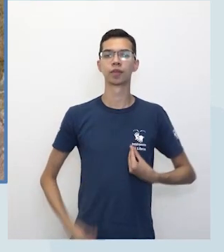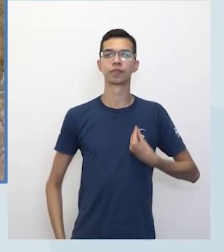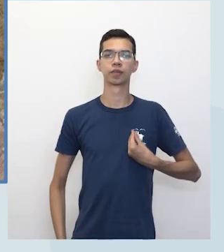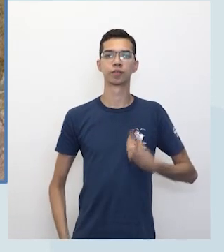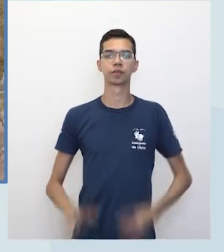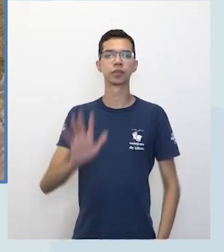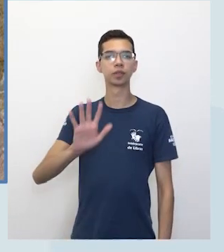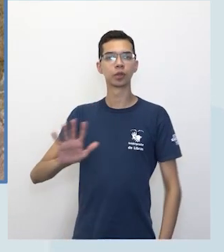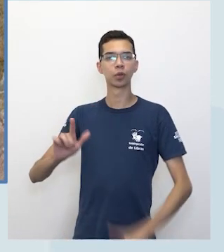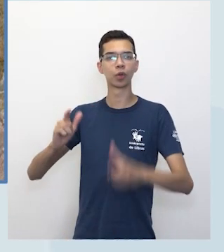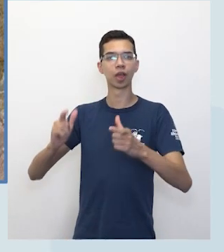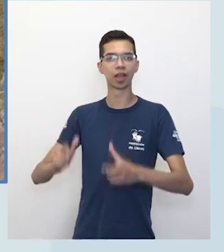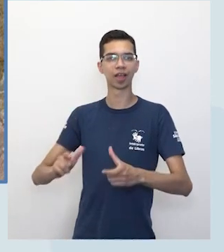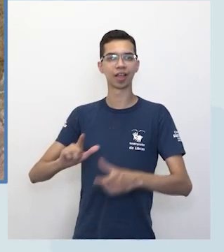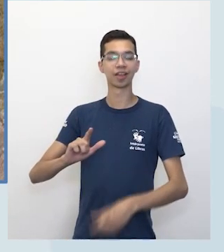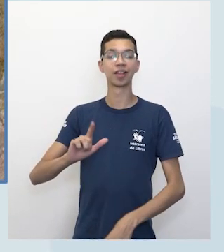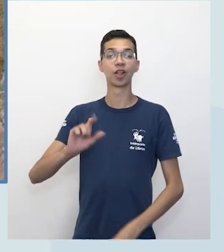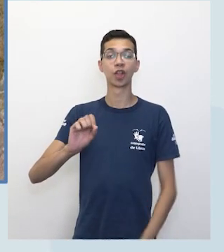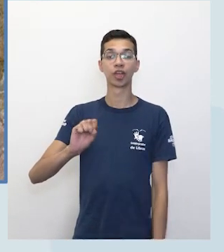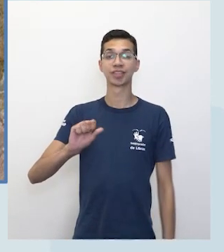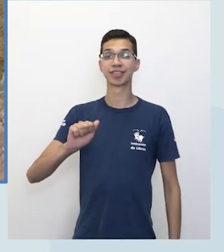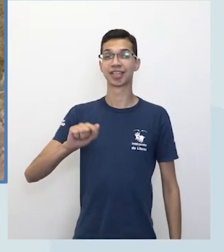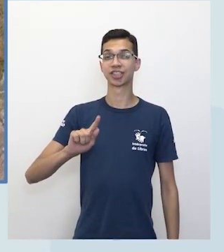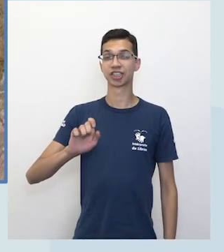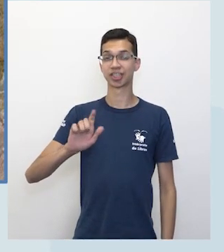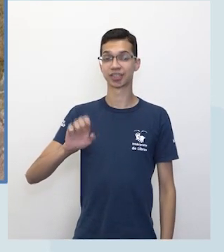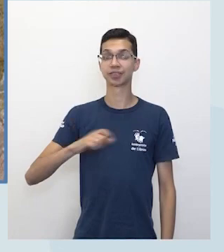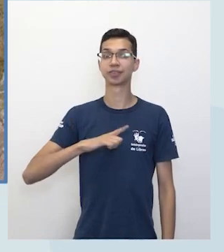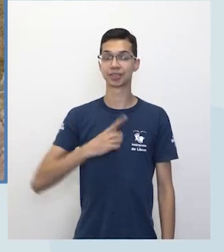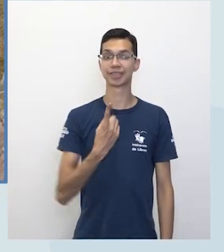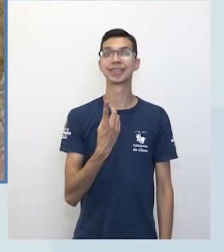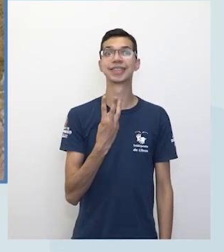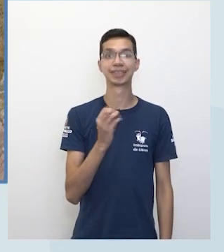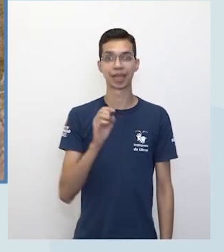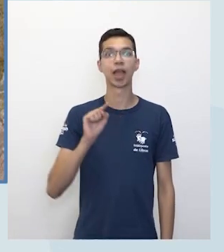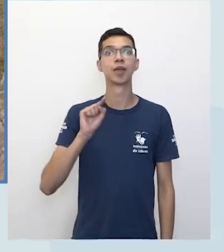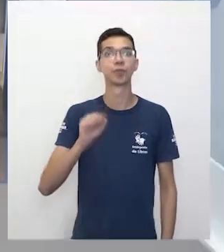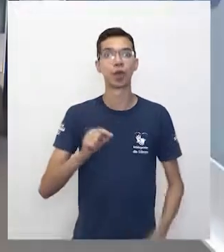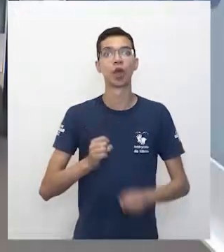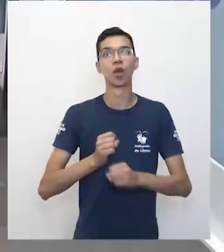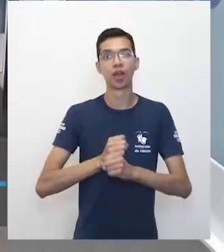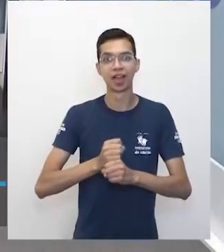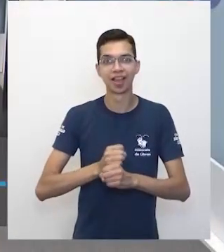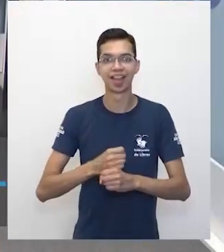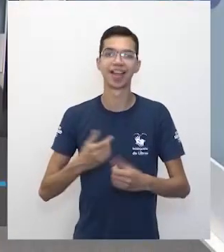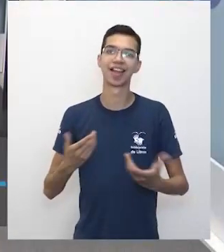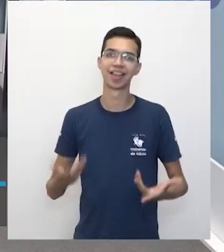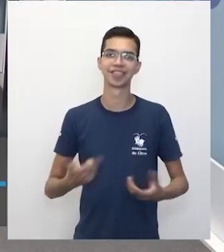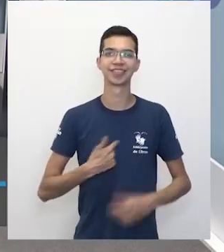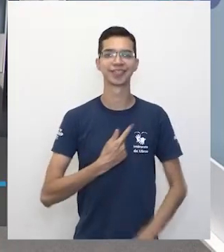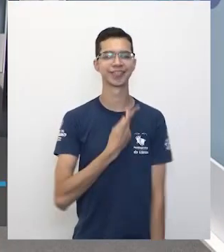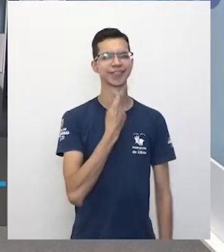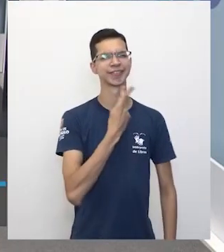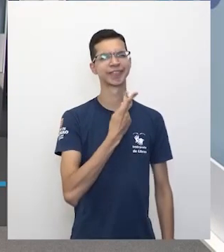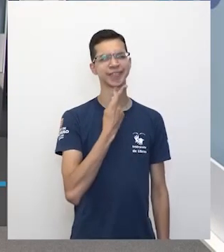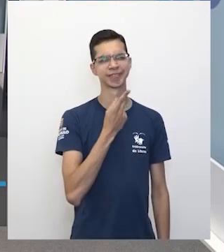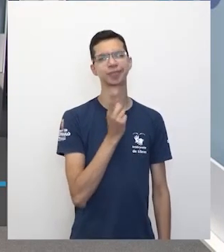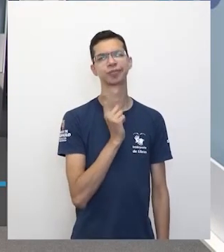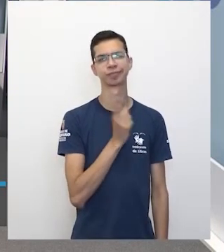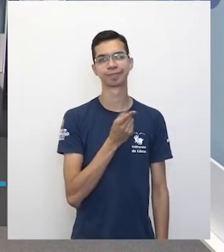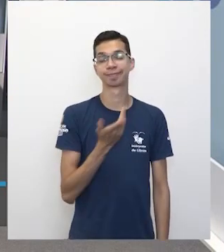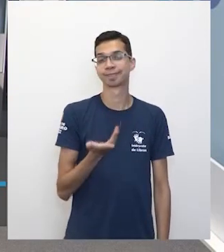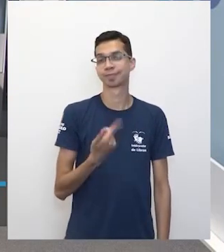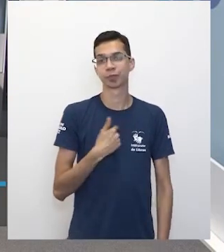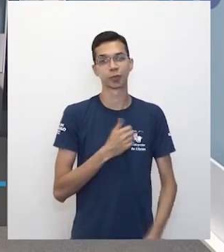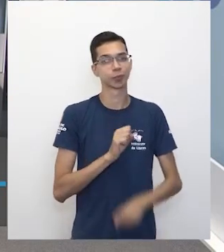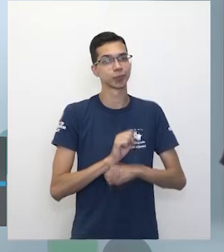Los Angeles há 130 mil anos. Aí você pode falar. Mas aí eu vou saber, vou parar